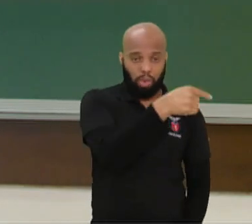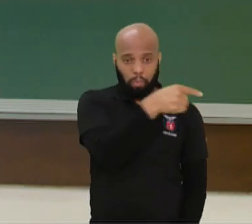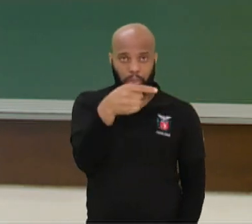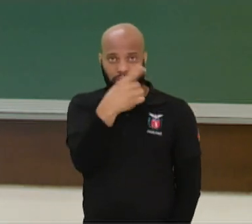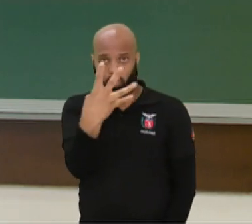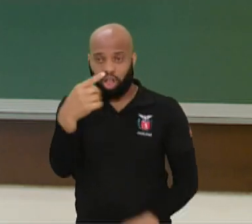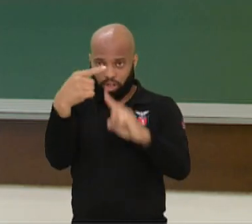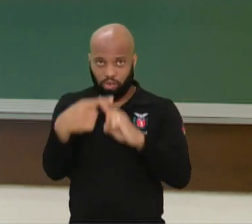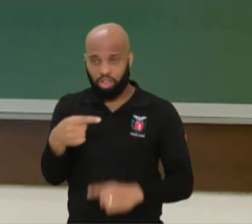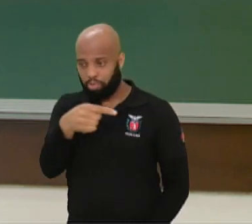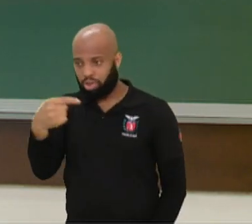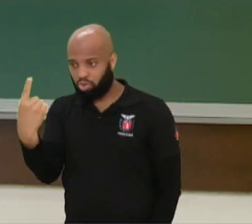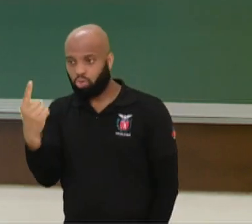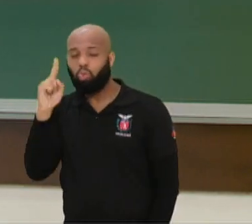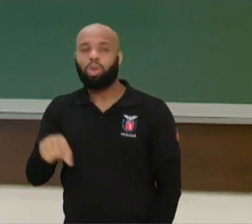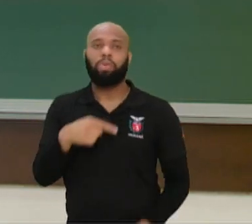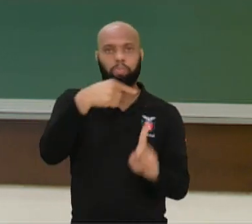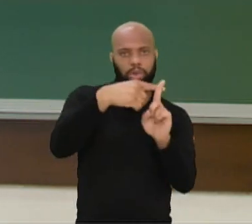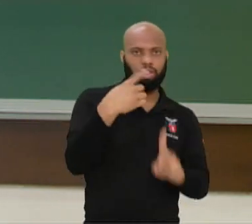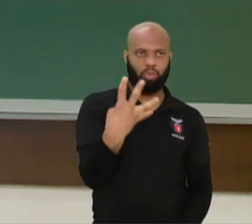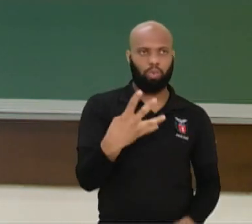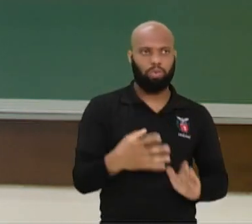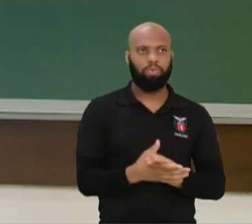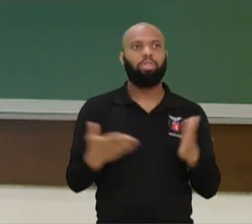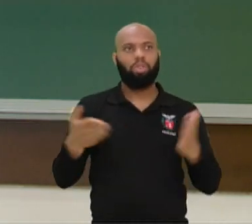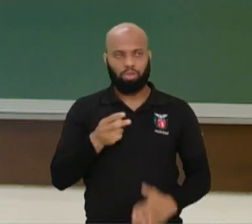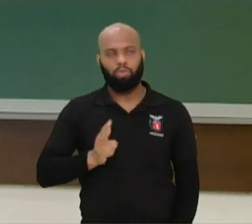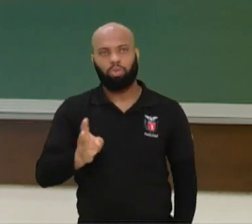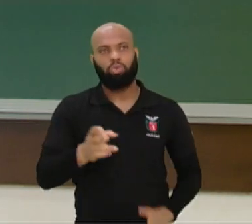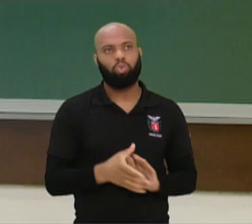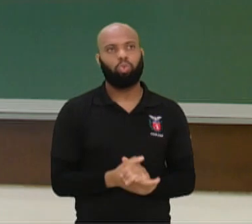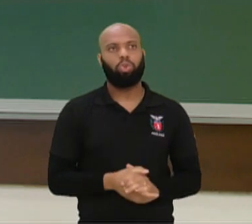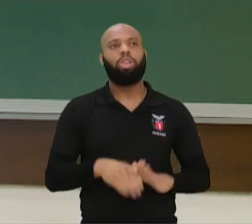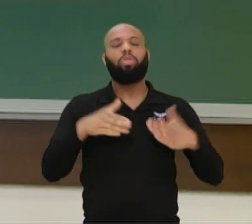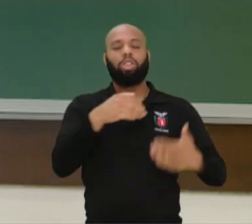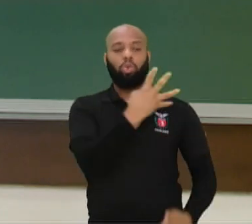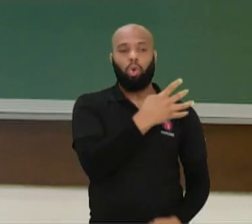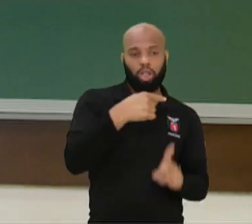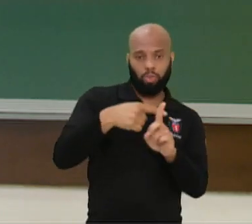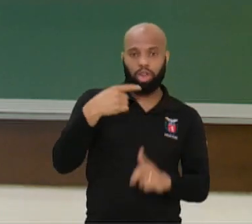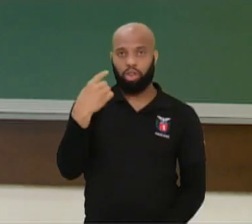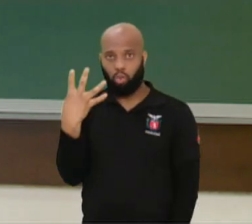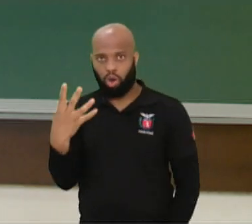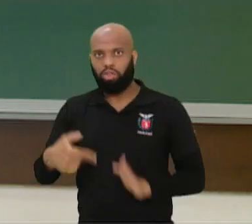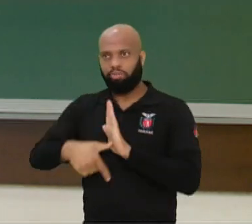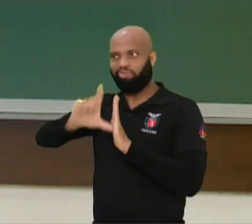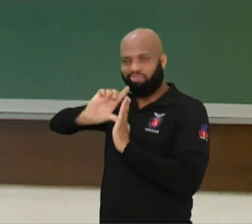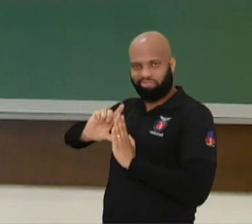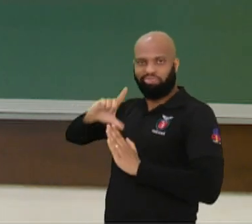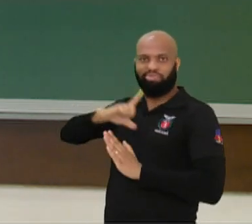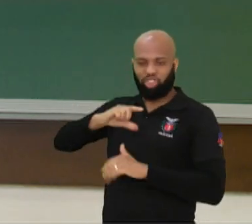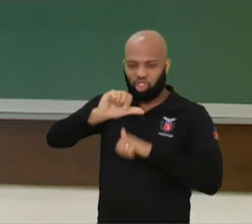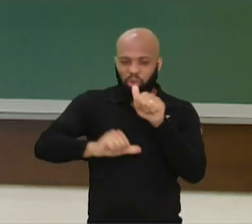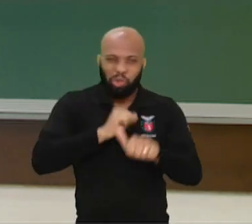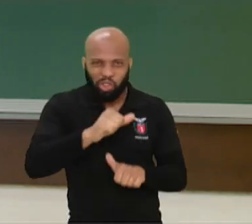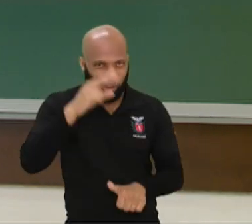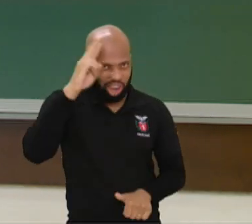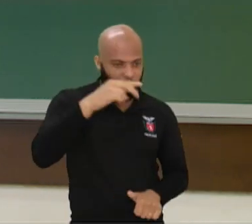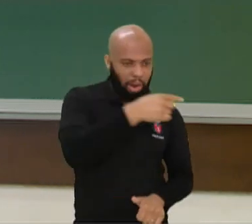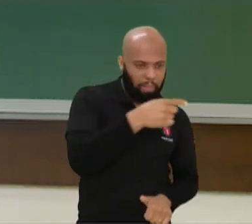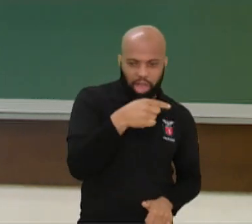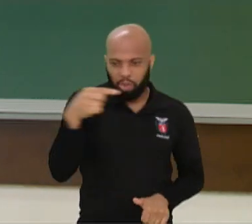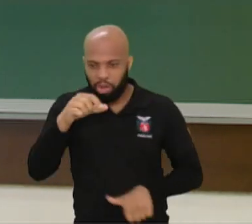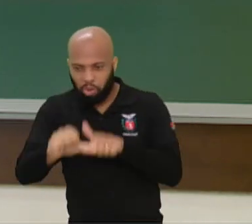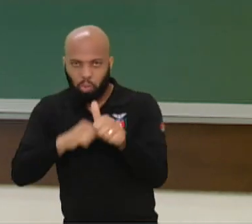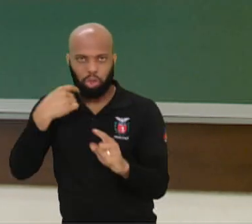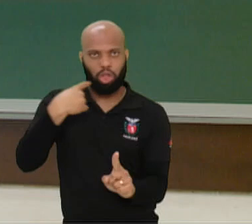menos 1 é mais 4. Continuando, então, 4 mais 4 do denominador que nós tínhamos visto